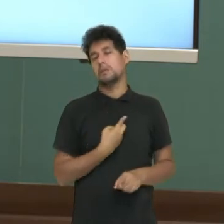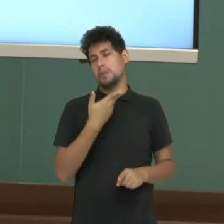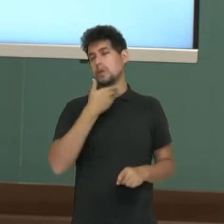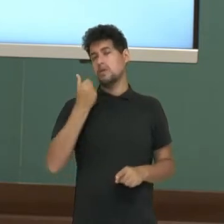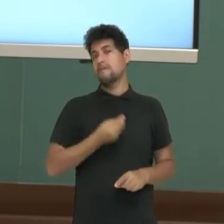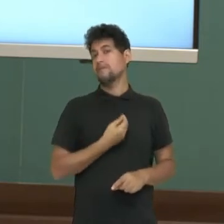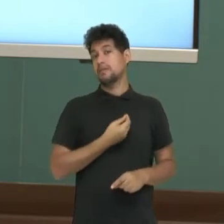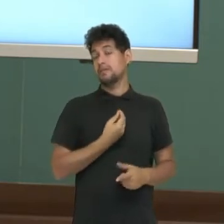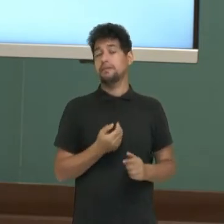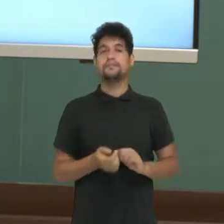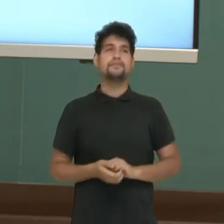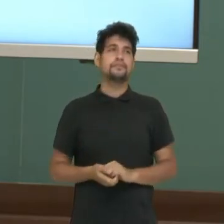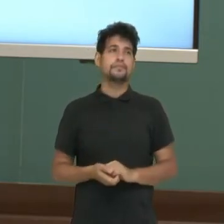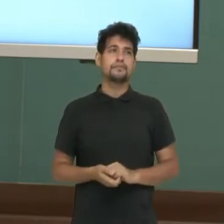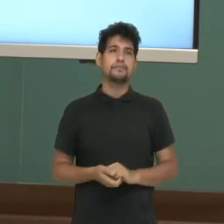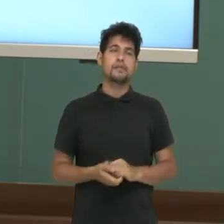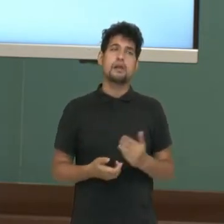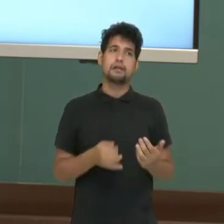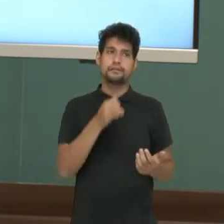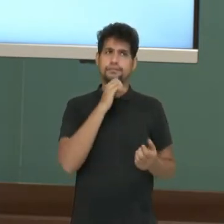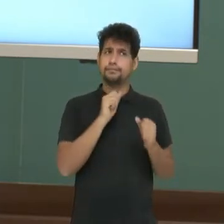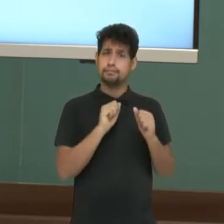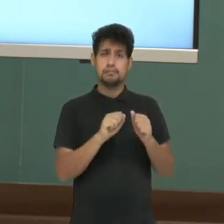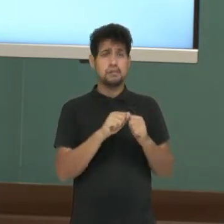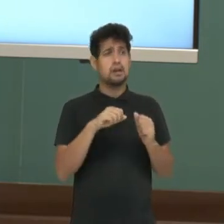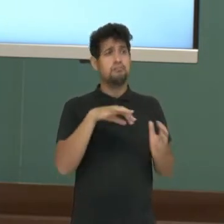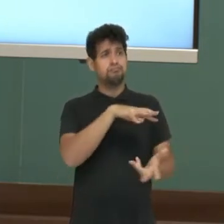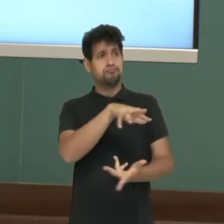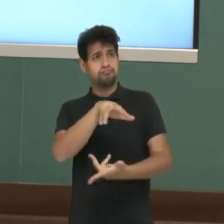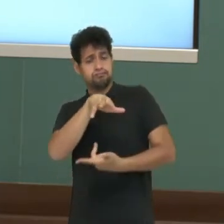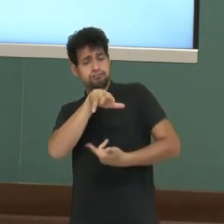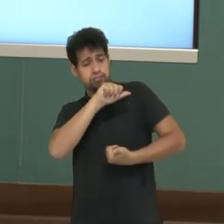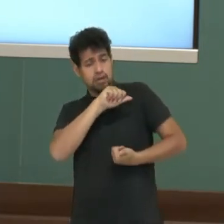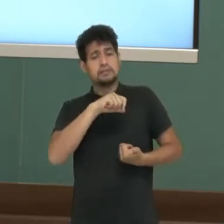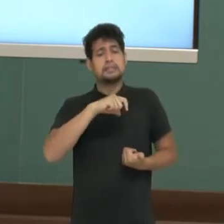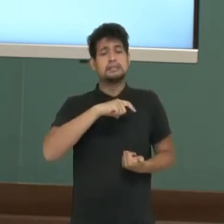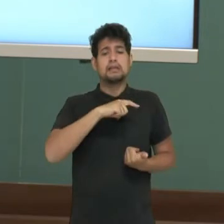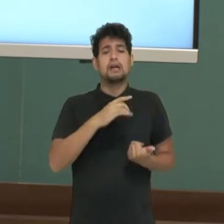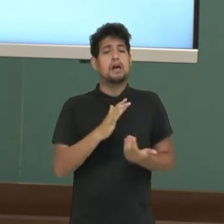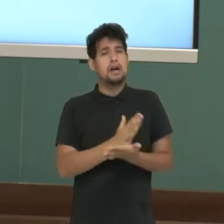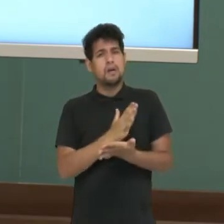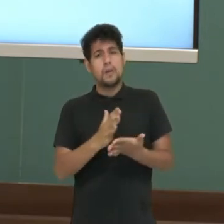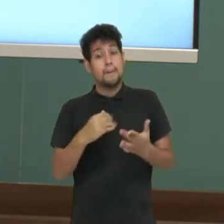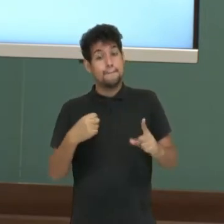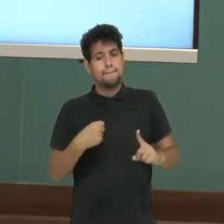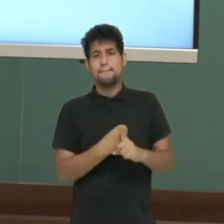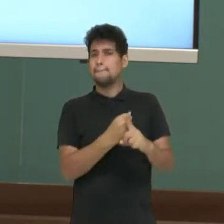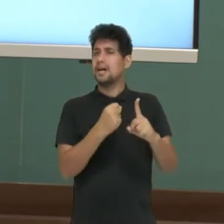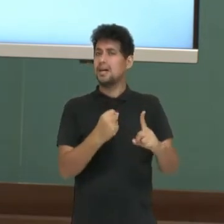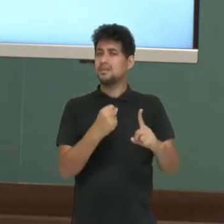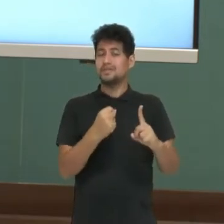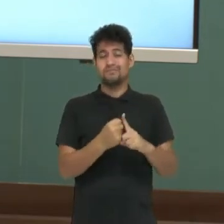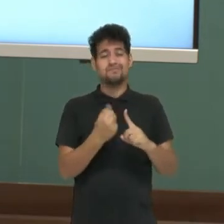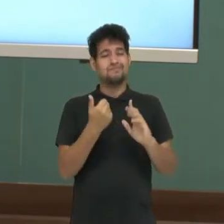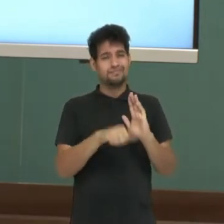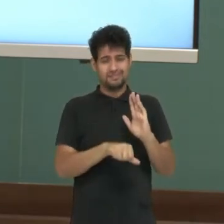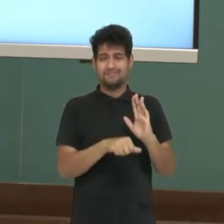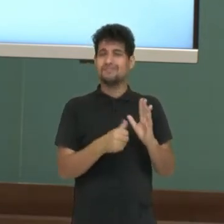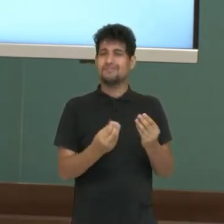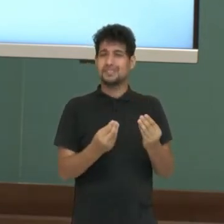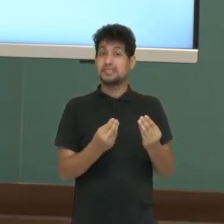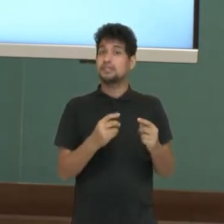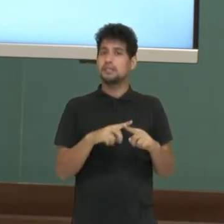Tá bom? Esses efeitos, então, poderiam ser efeitos globais, né? Se tivesse muitos impactos negativos a mais nessa